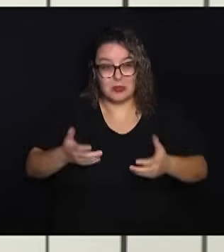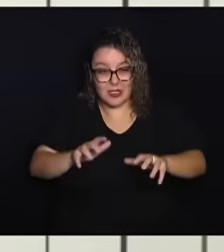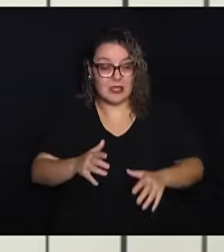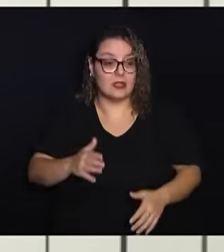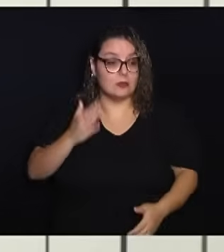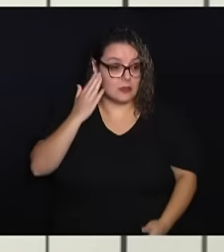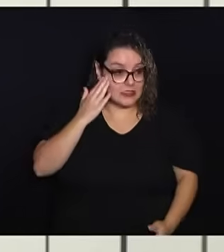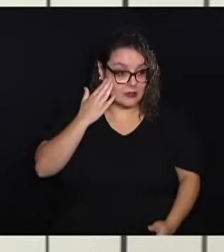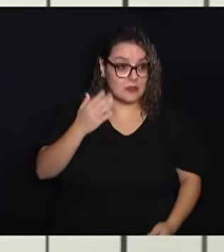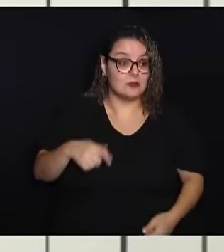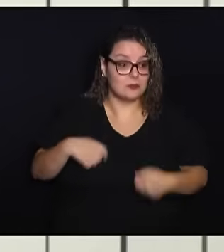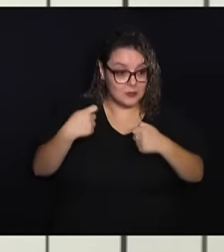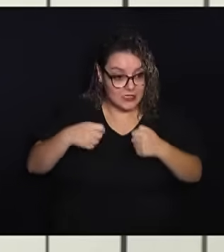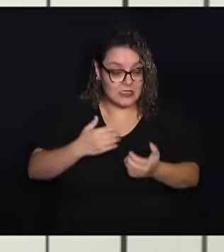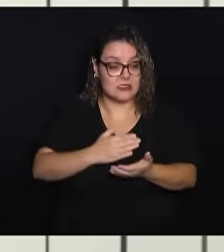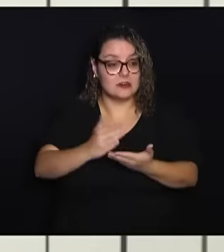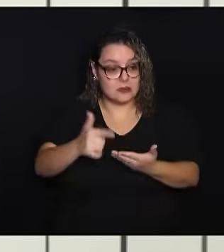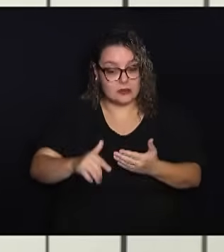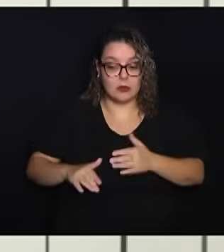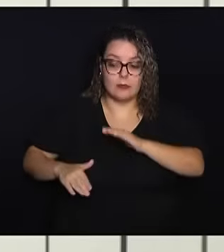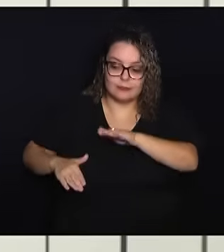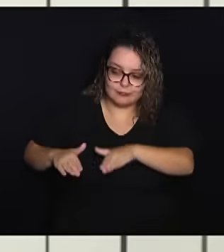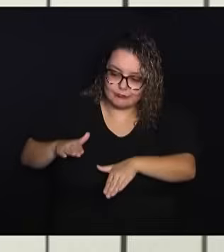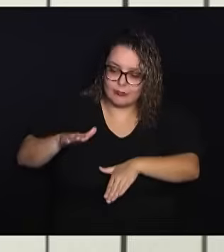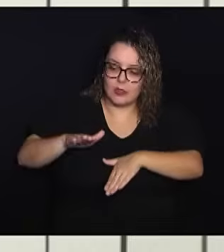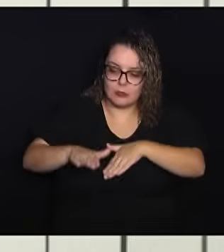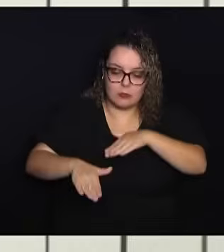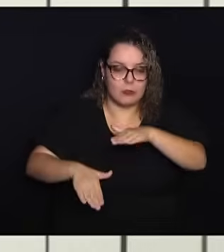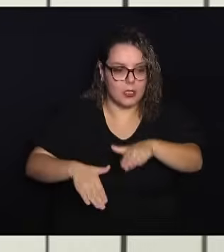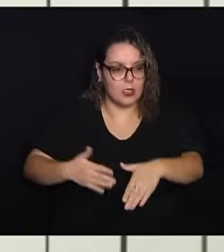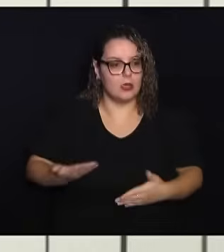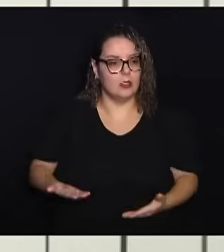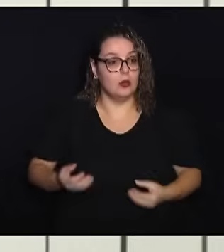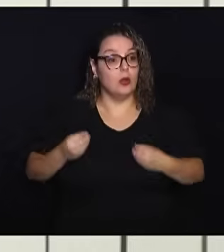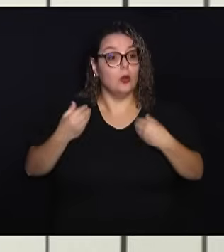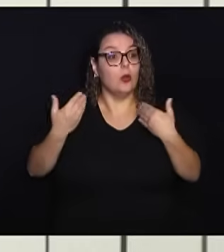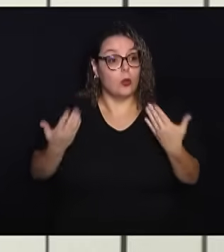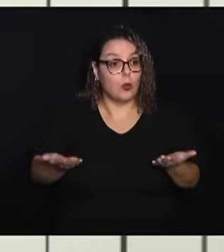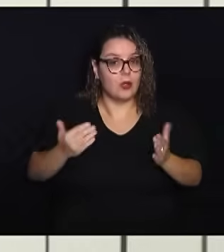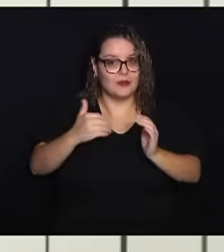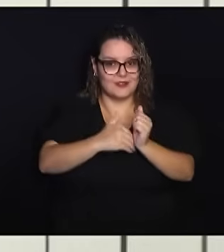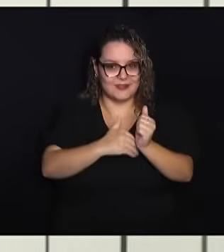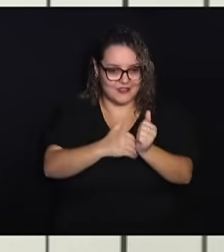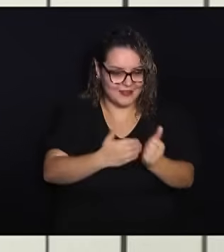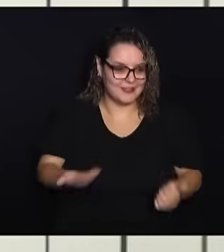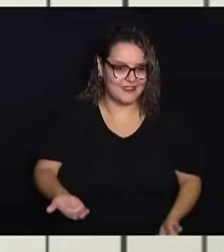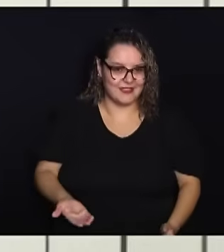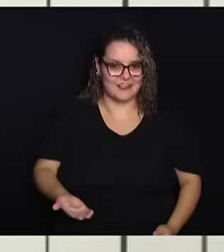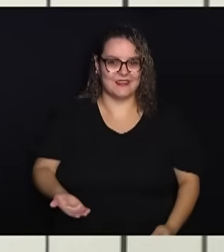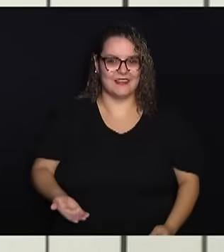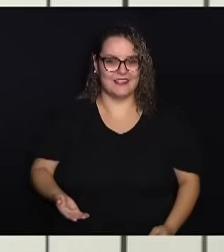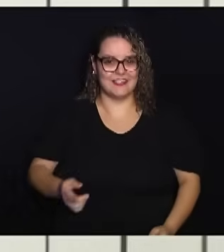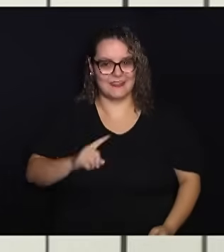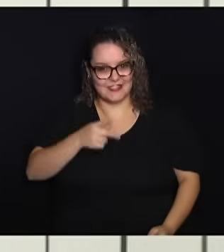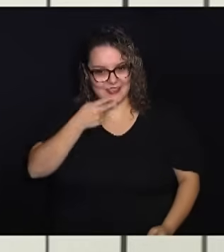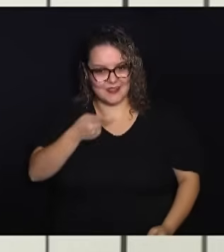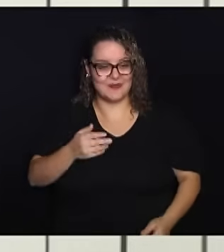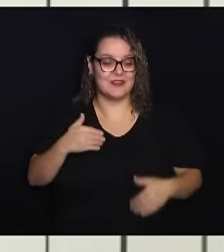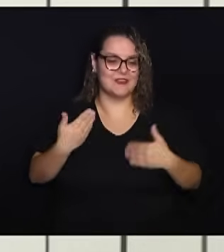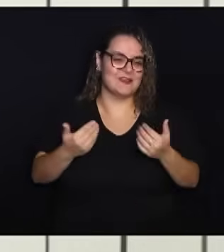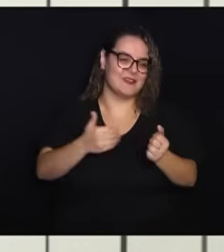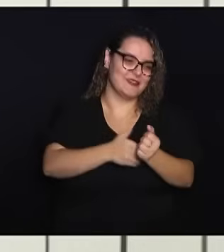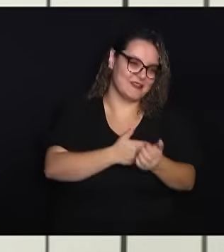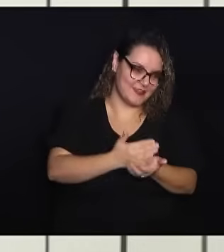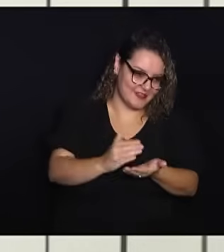que tem, então dar os primeiros passos. Qual que é aí o segredo? A gente não conta, mas qual que é o segredo do recomeço? Deixa aí para os